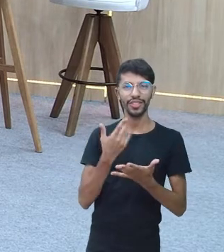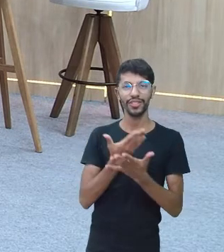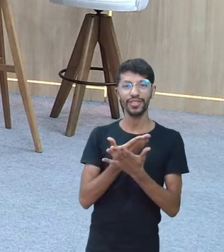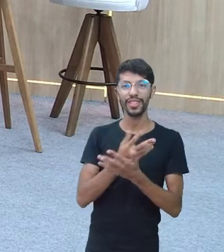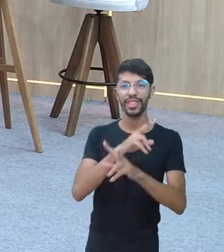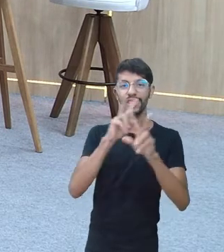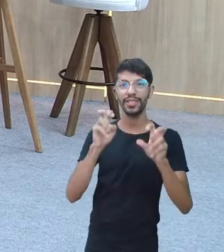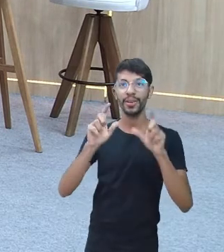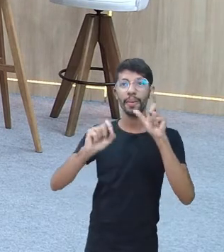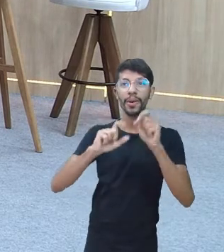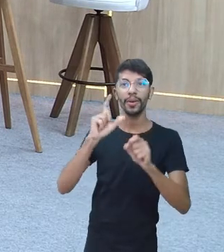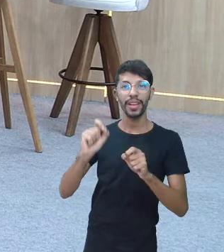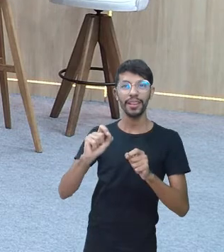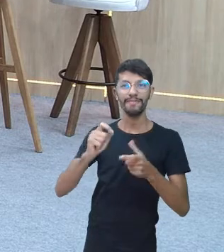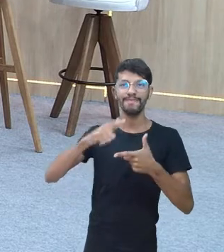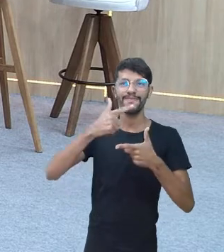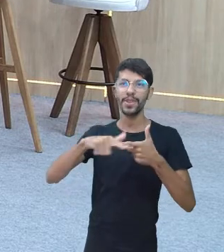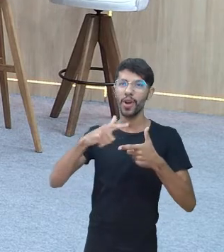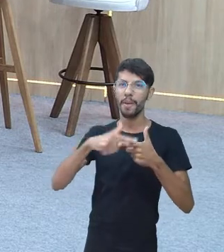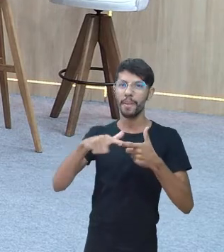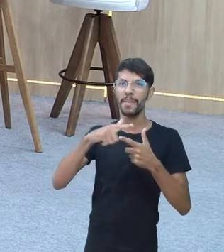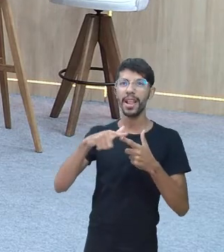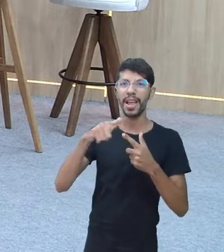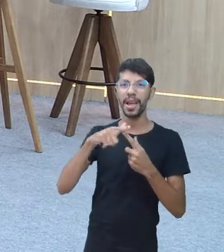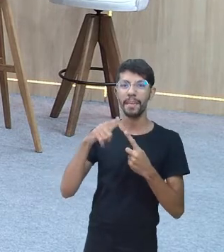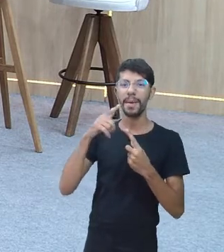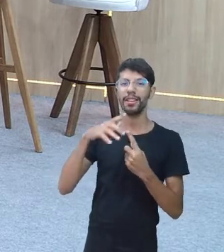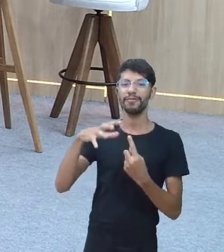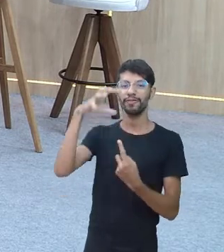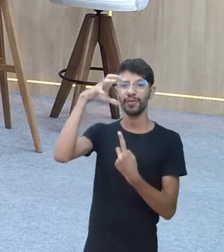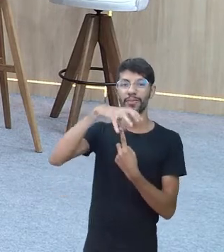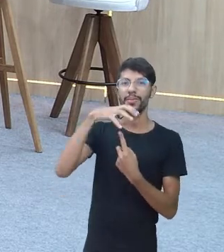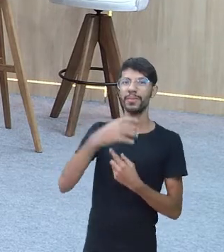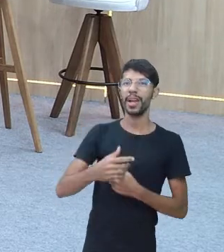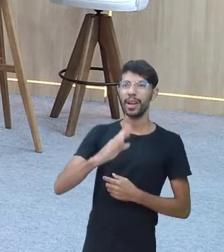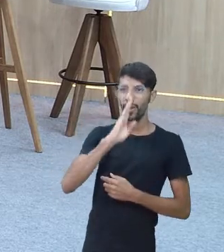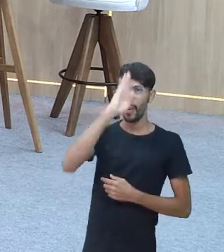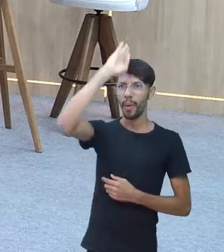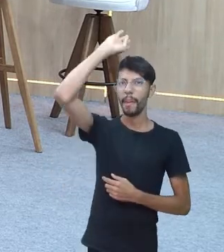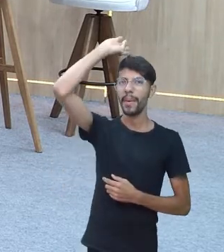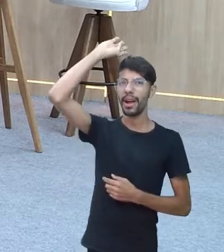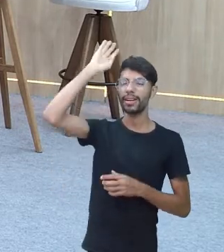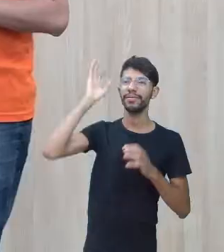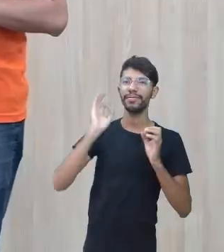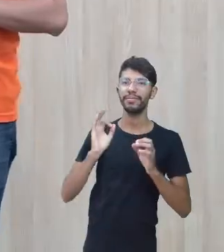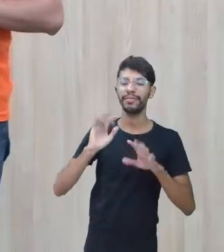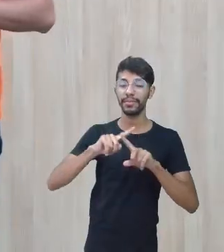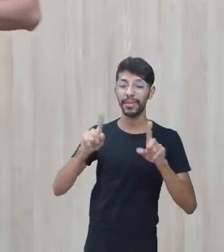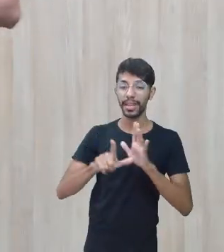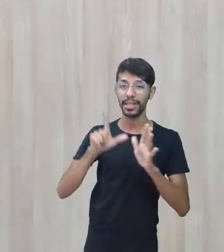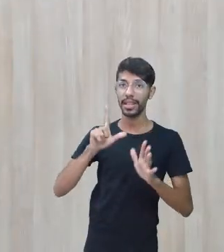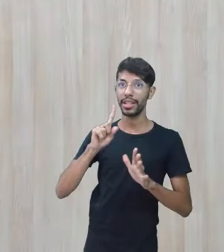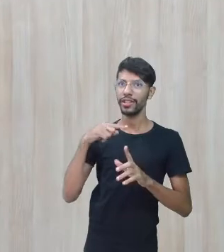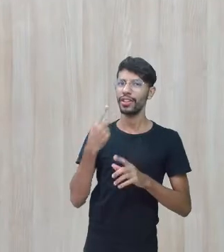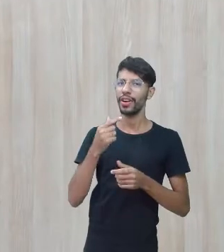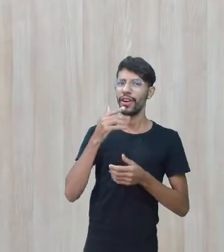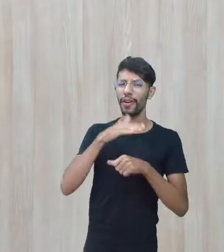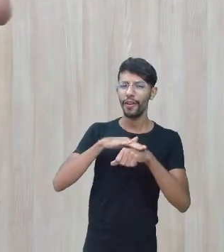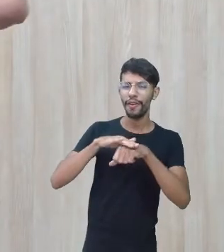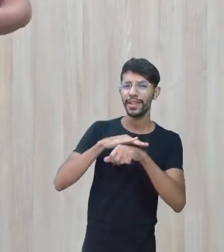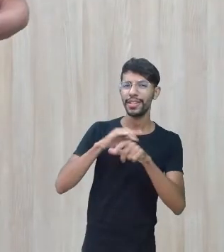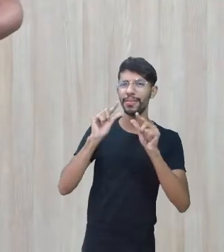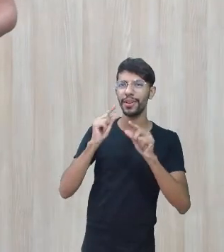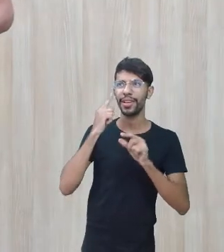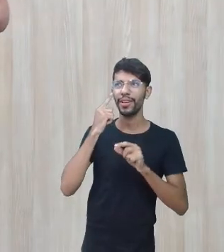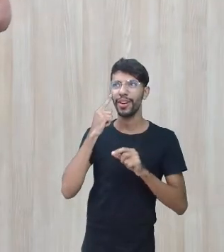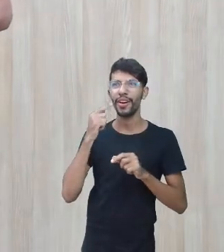declínio do Império Romano, a crise do Império Romano. Mas aí antes disso, vamos conversar um pouquinho. Vocês devem estar bastante acostumados